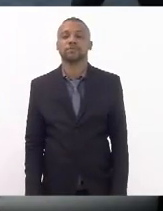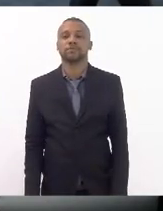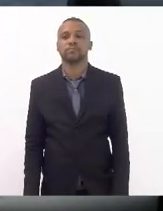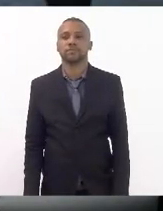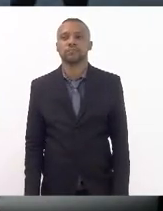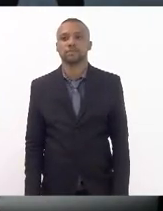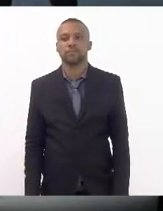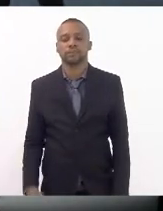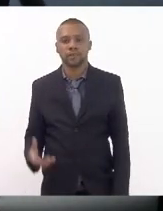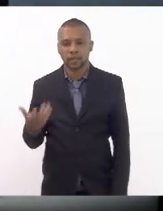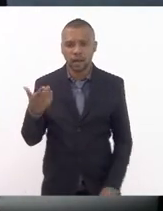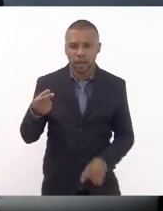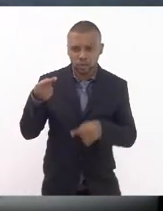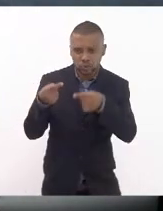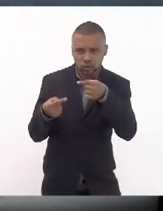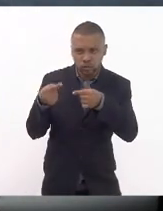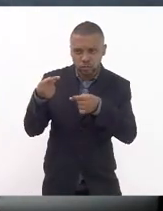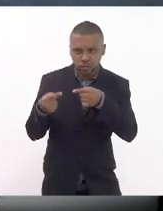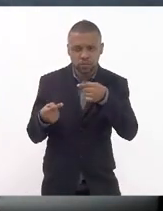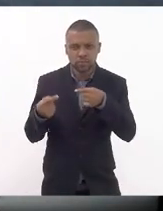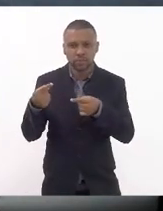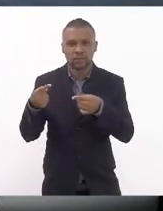Para discutir?